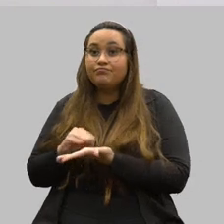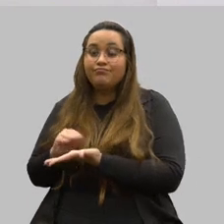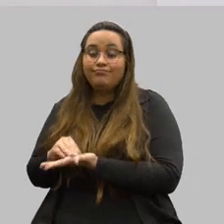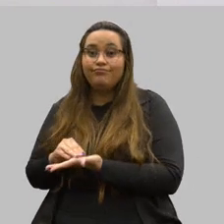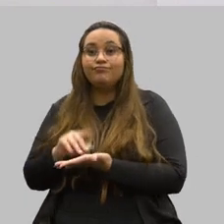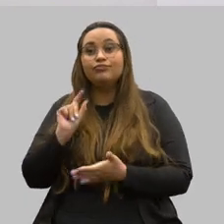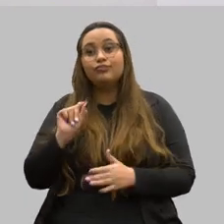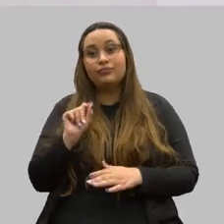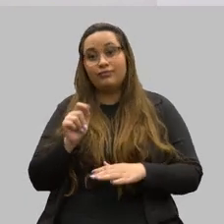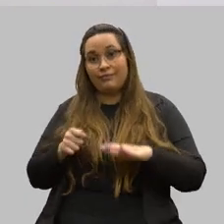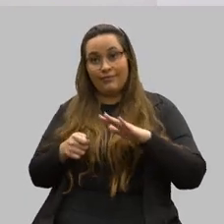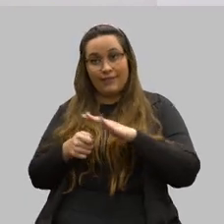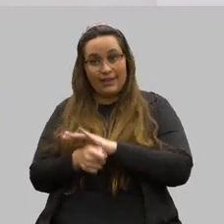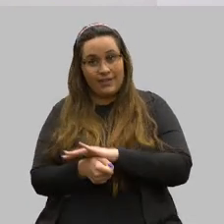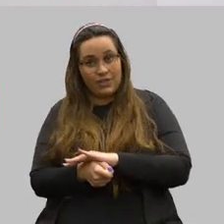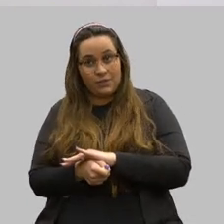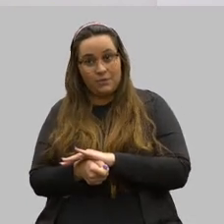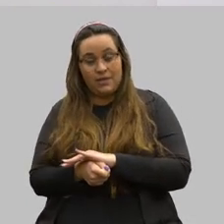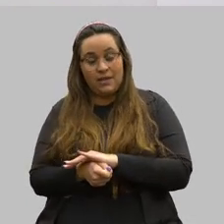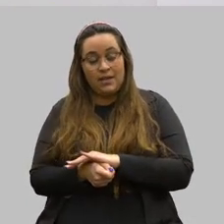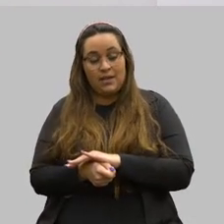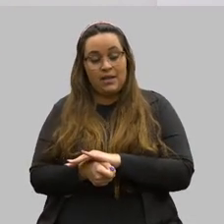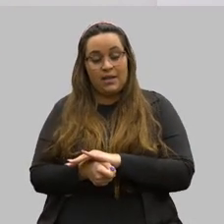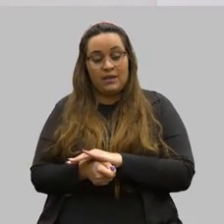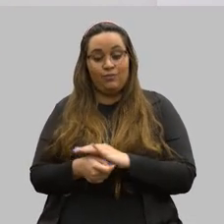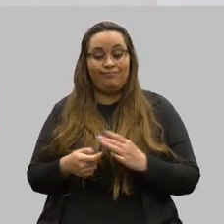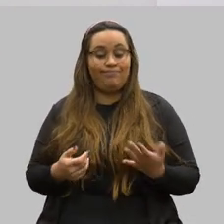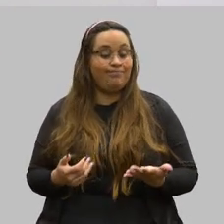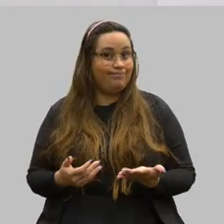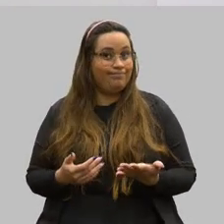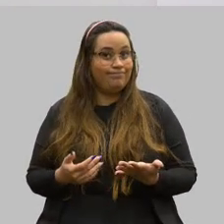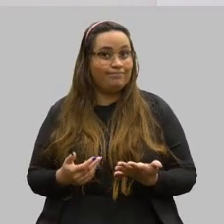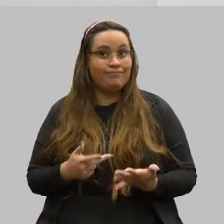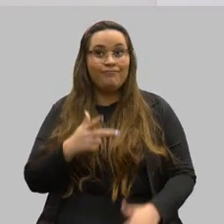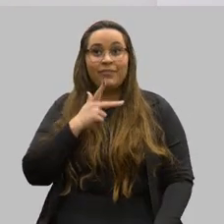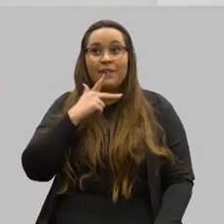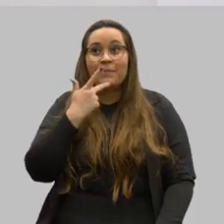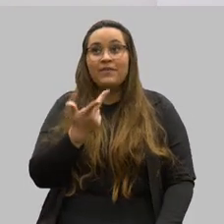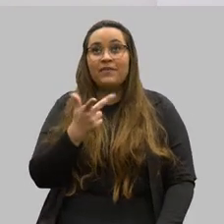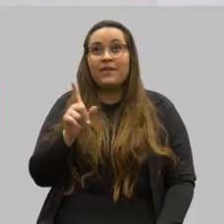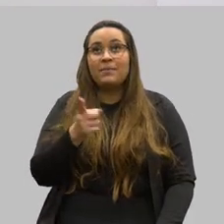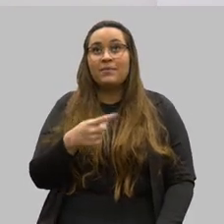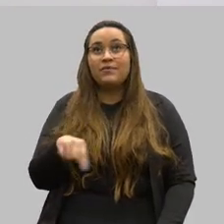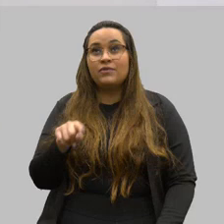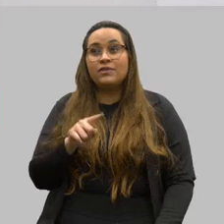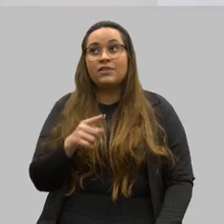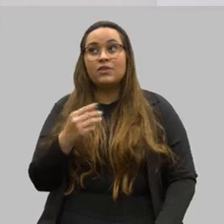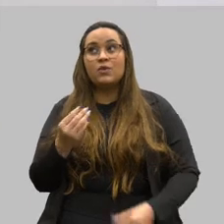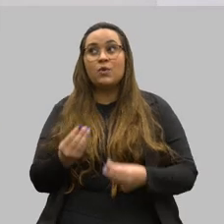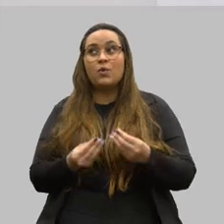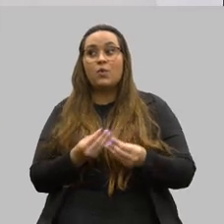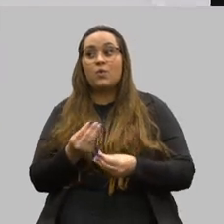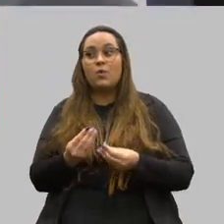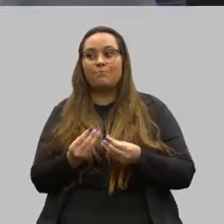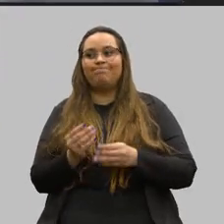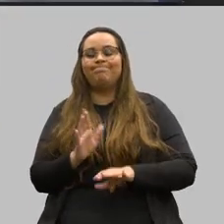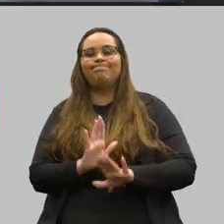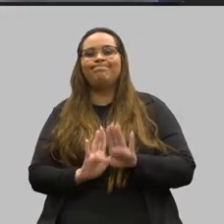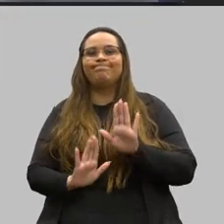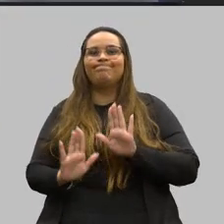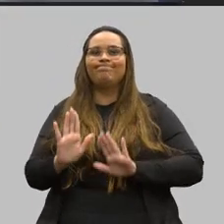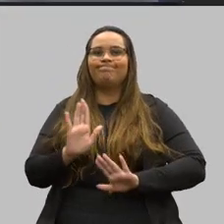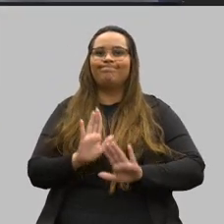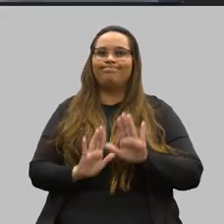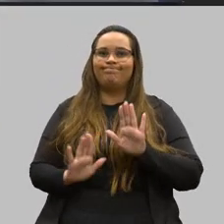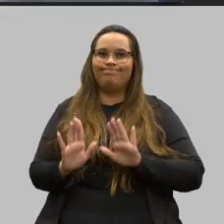bem então tô fazendo todo esse contexto e para dizer do quão é importante que nós cuidemos desse déficit porque